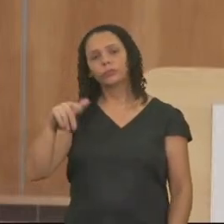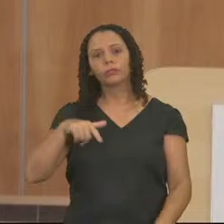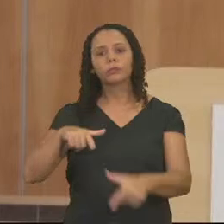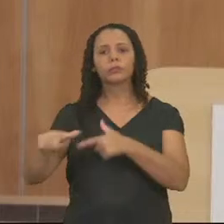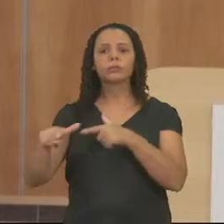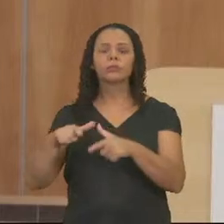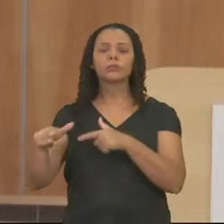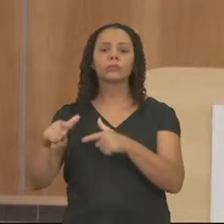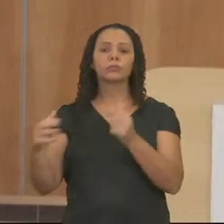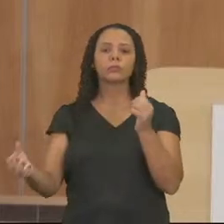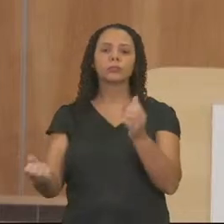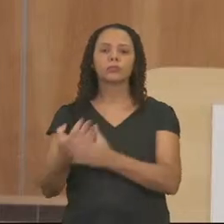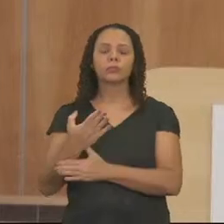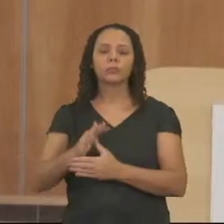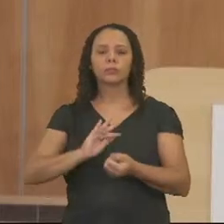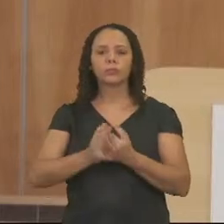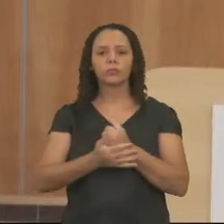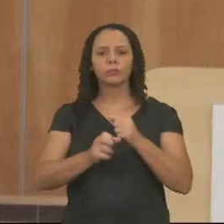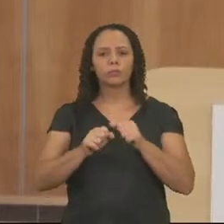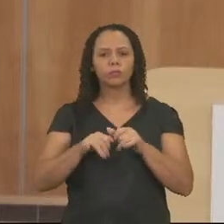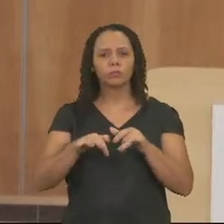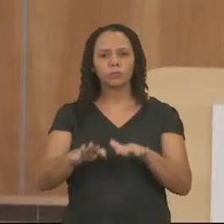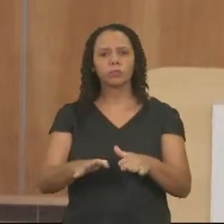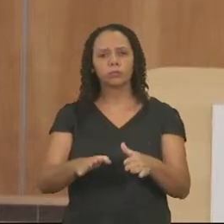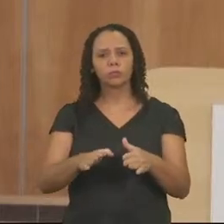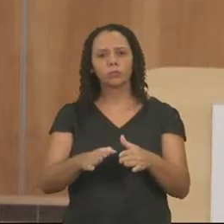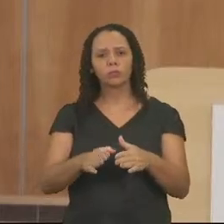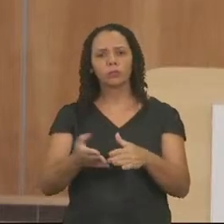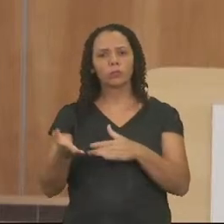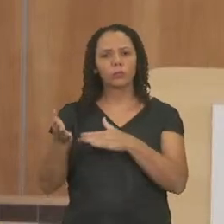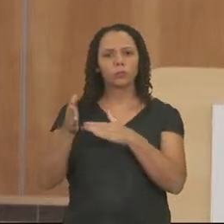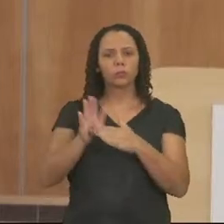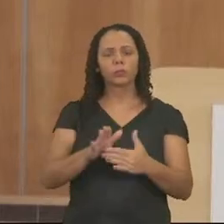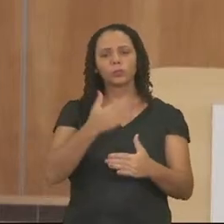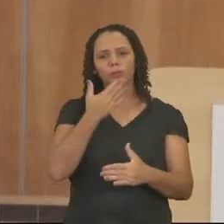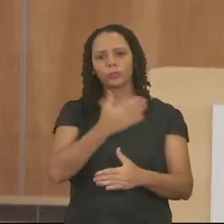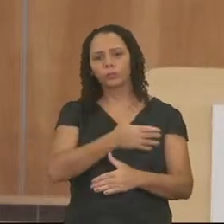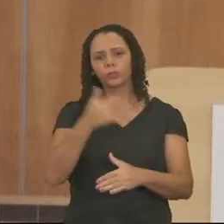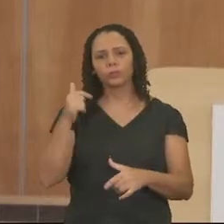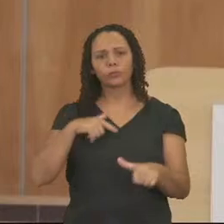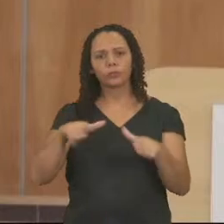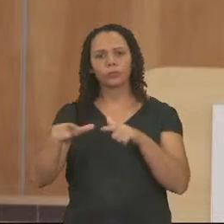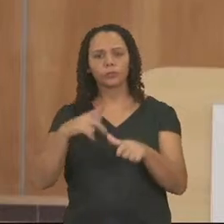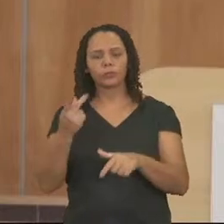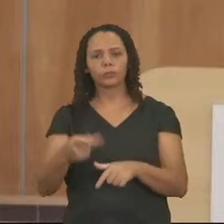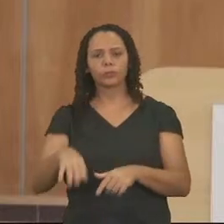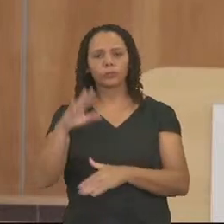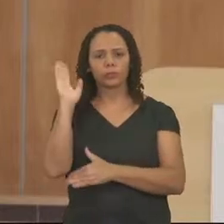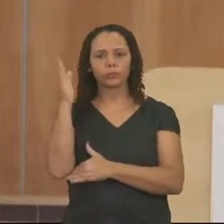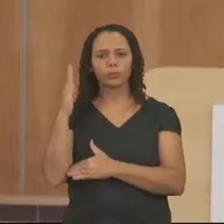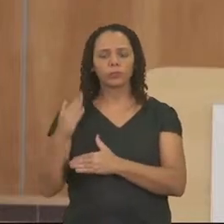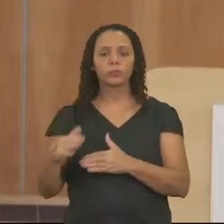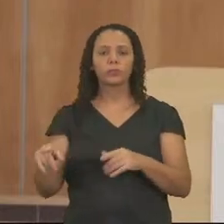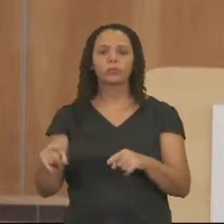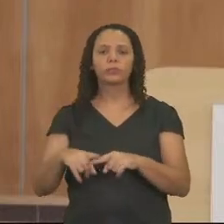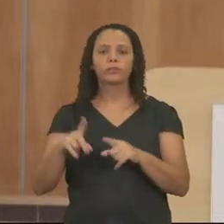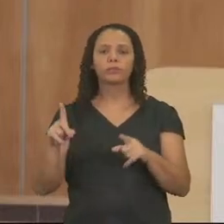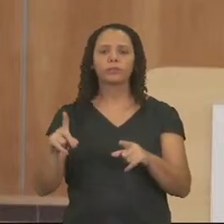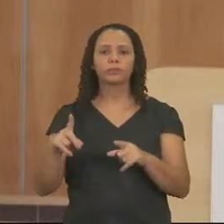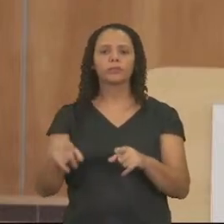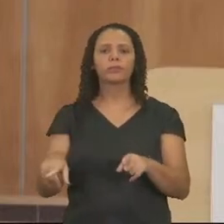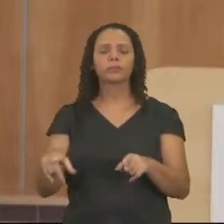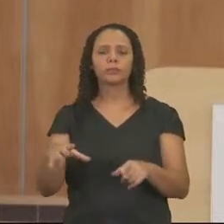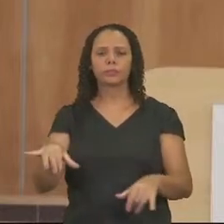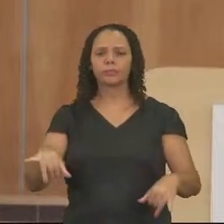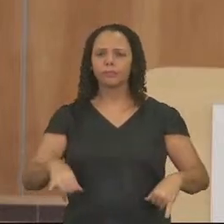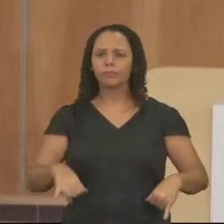Brasil hoje, que desde a pandemia vem puxando os índices de emprego no nosso país e que ainda assim são duramente atacados